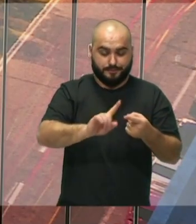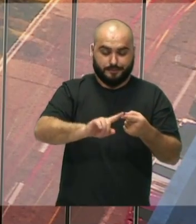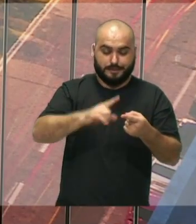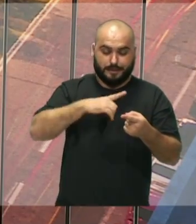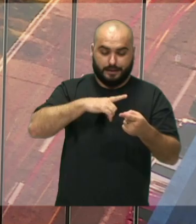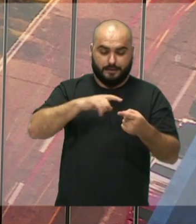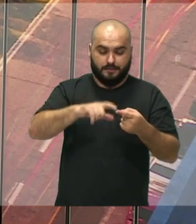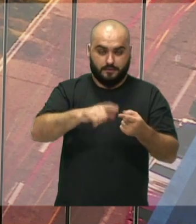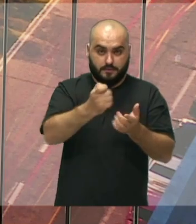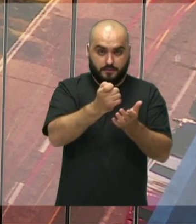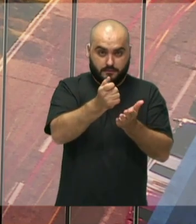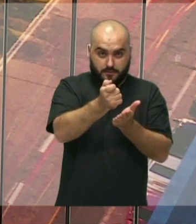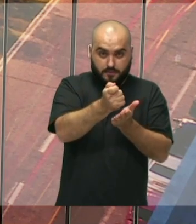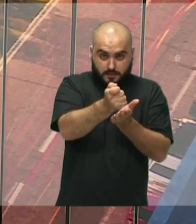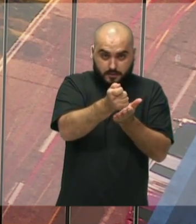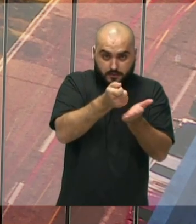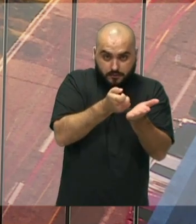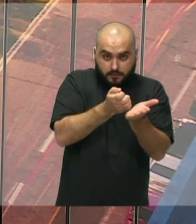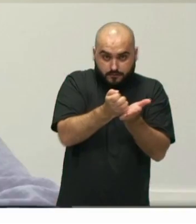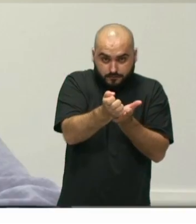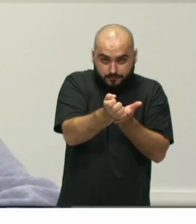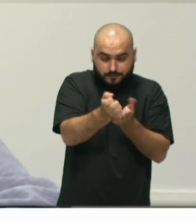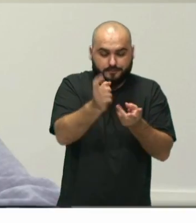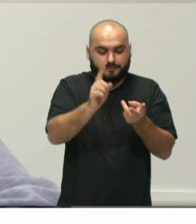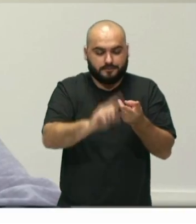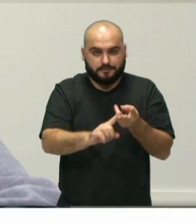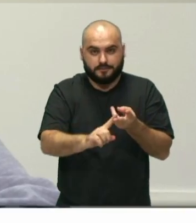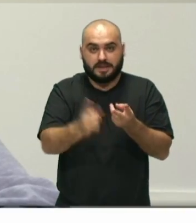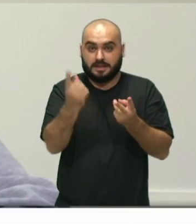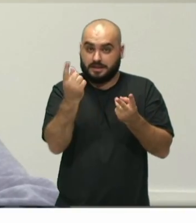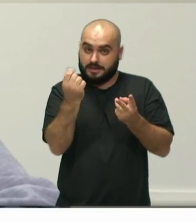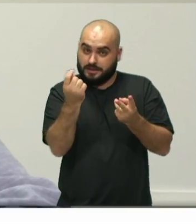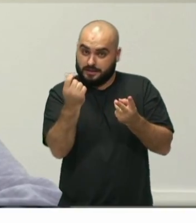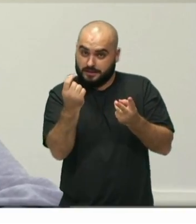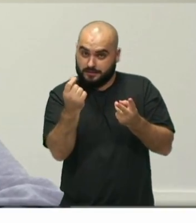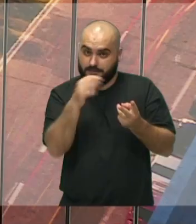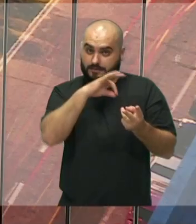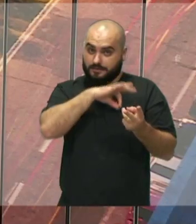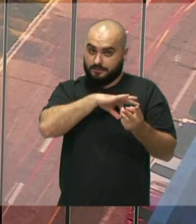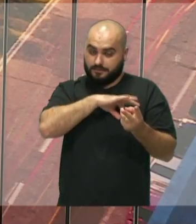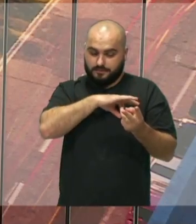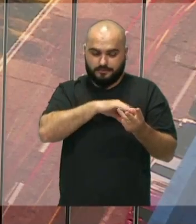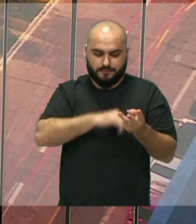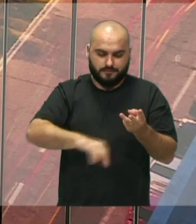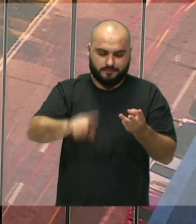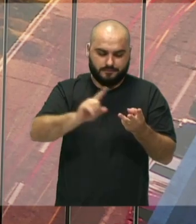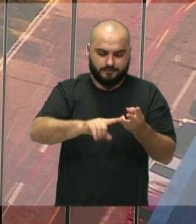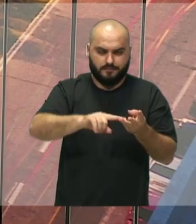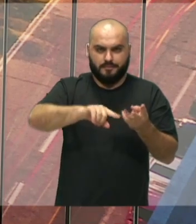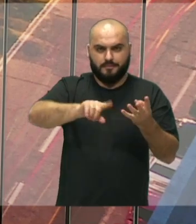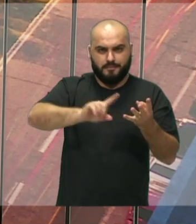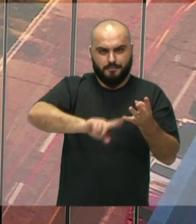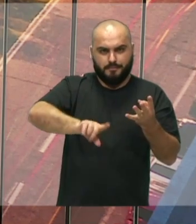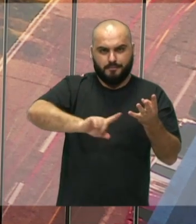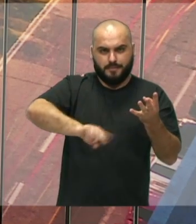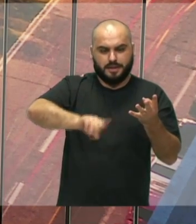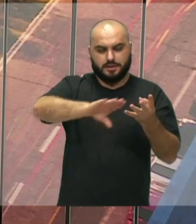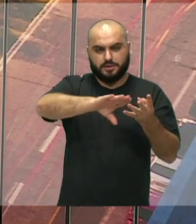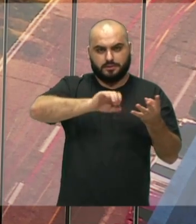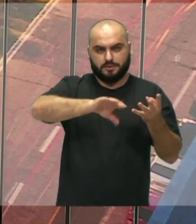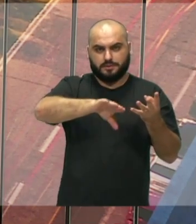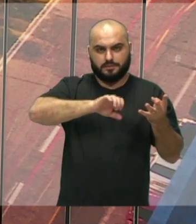o concurso público, a remuneração oferecida em concurso público, também outras formas de